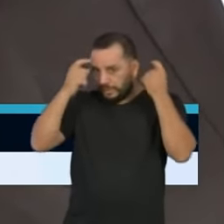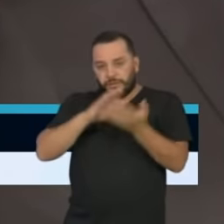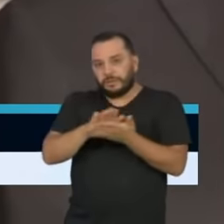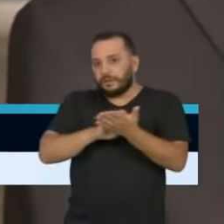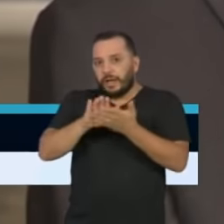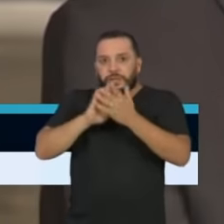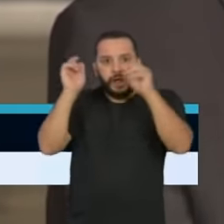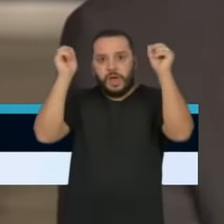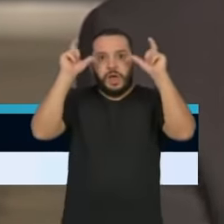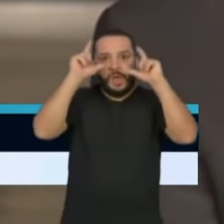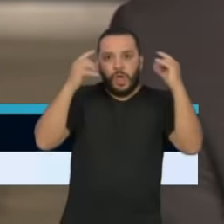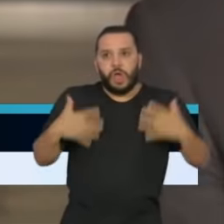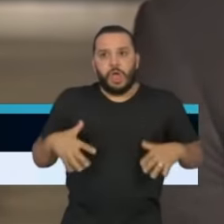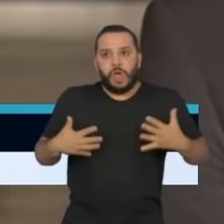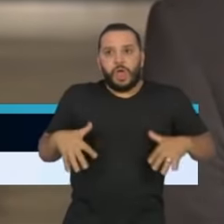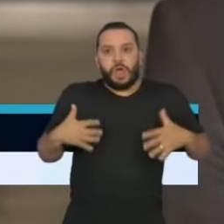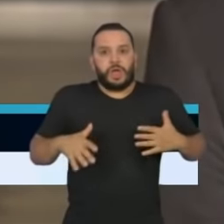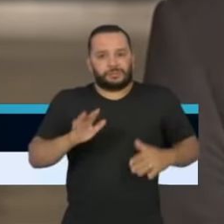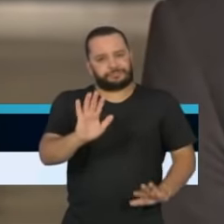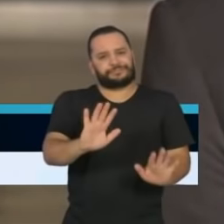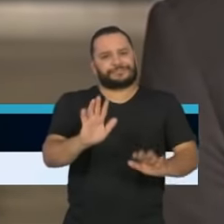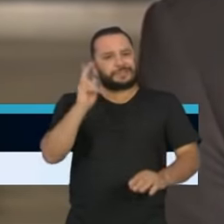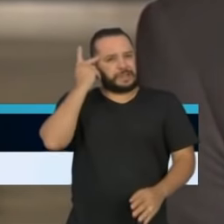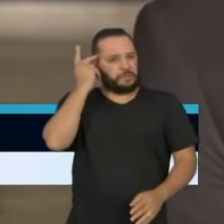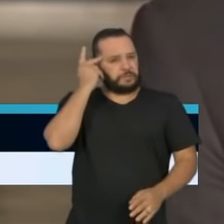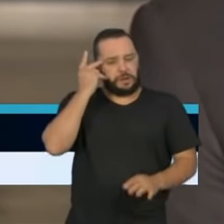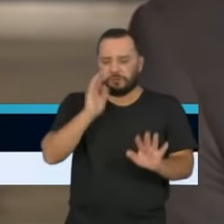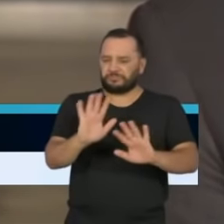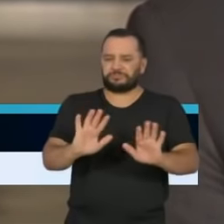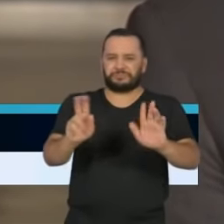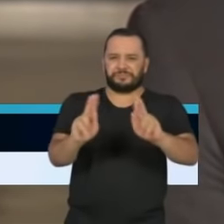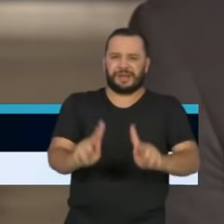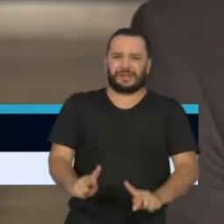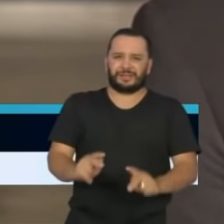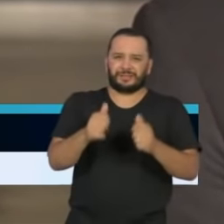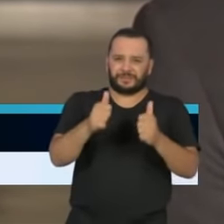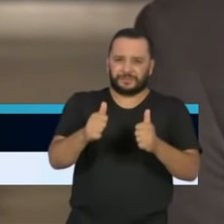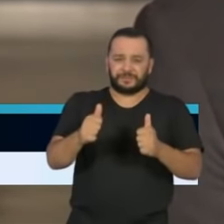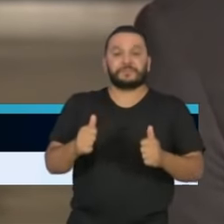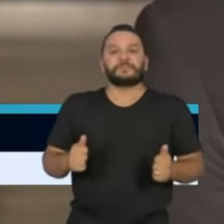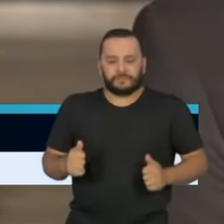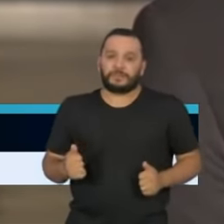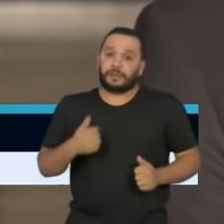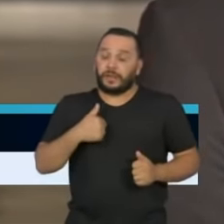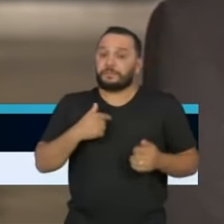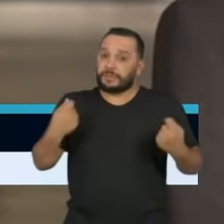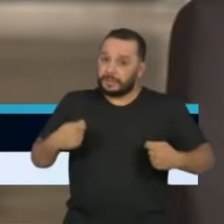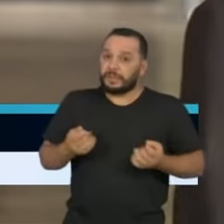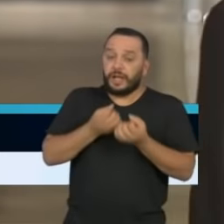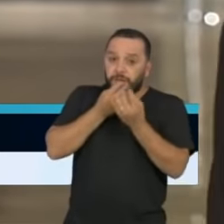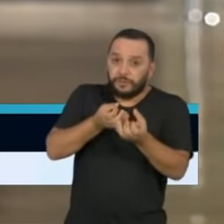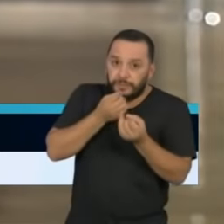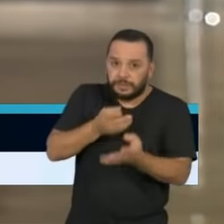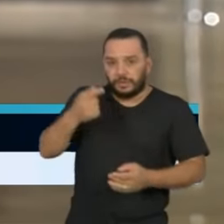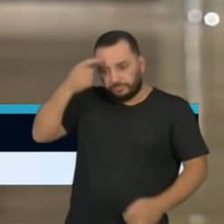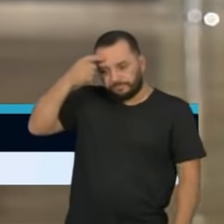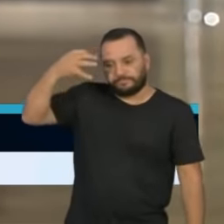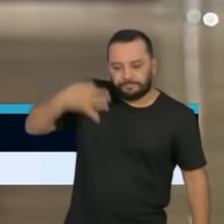para pânico. Em São Paulo, não há nenhuma razão para pânico. Há para a informação, bom